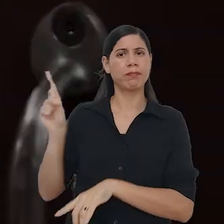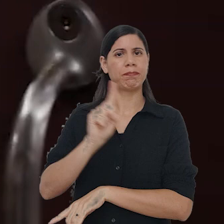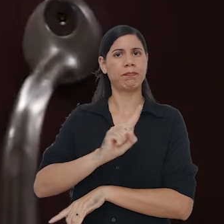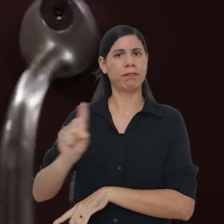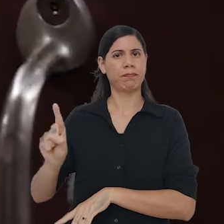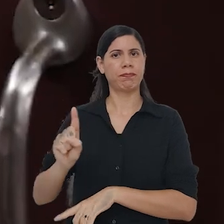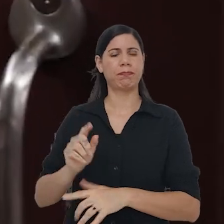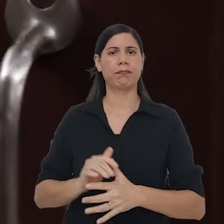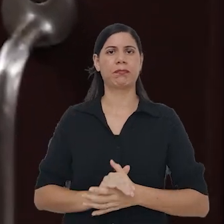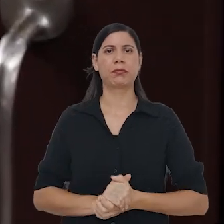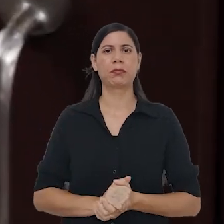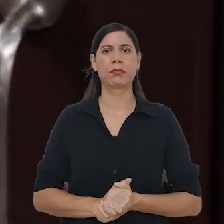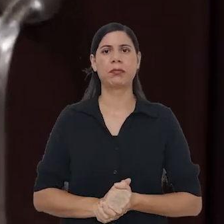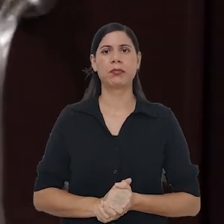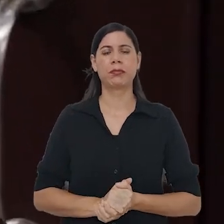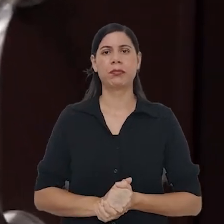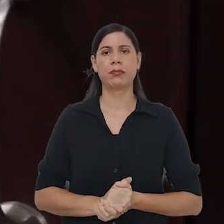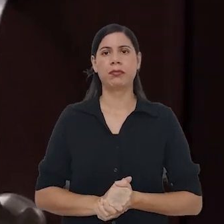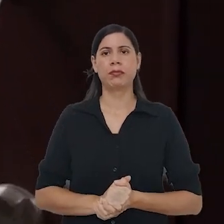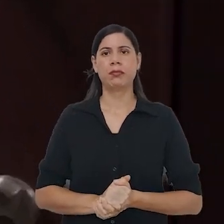Não.